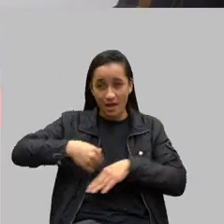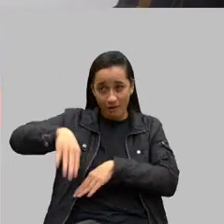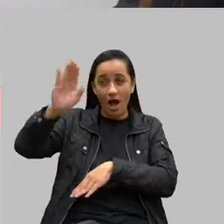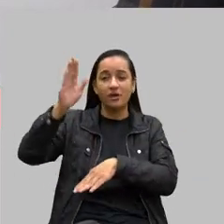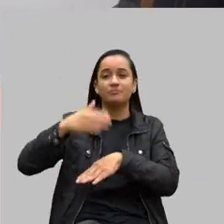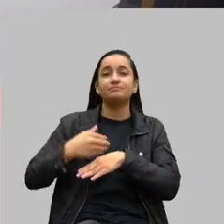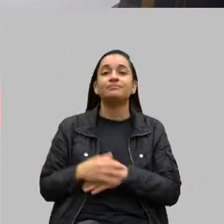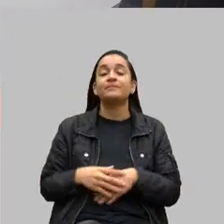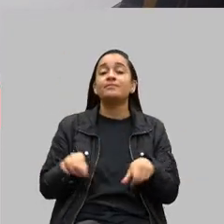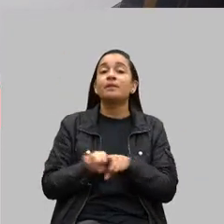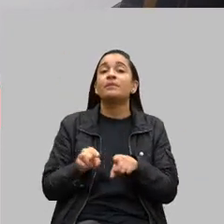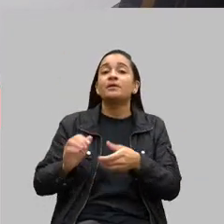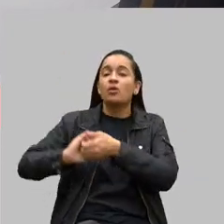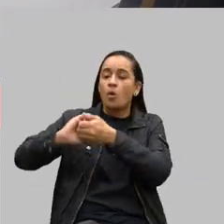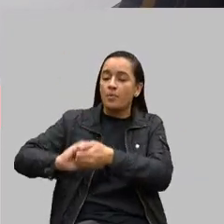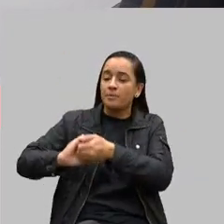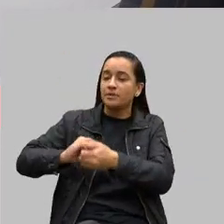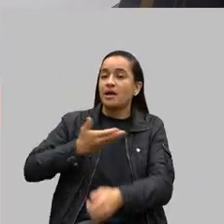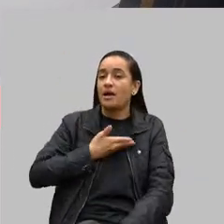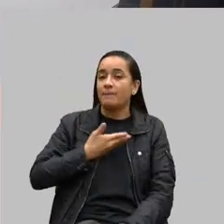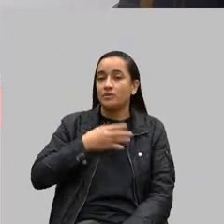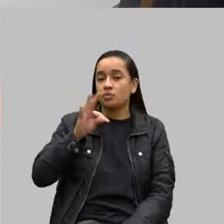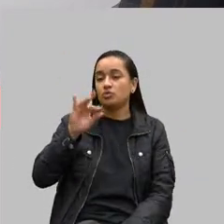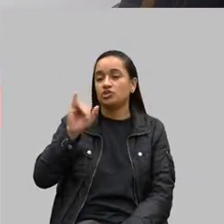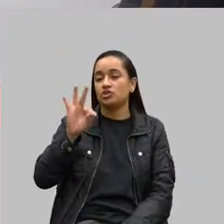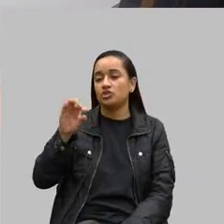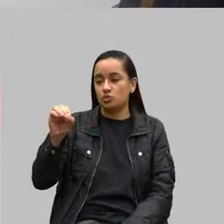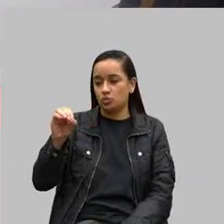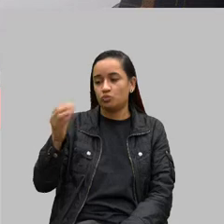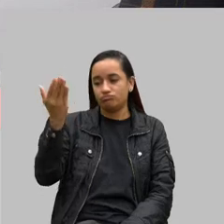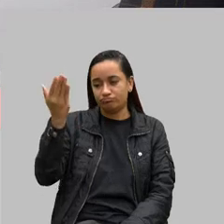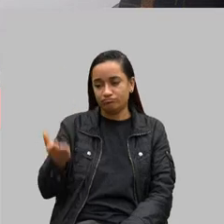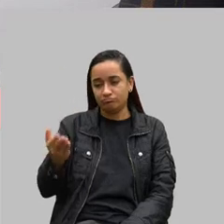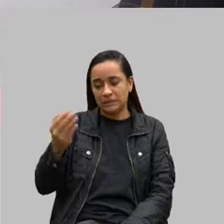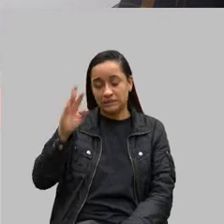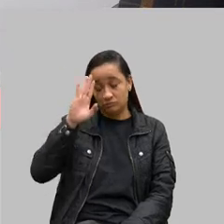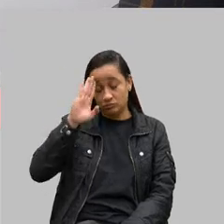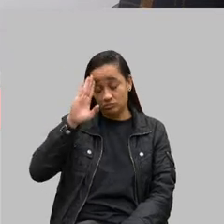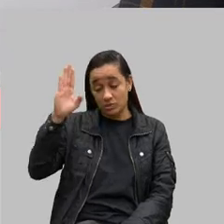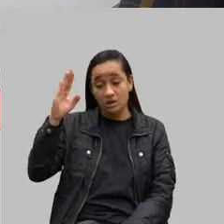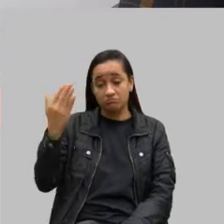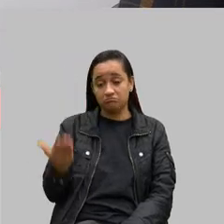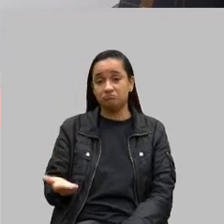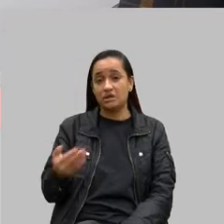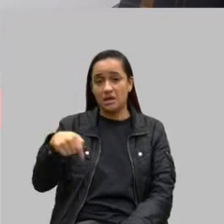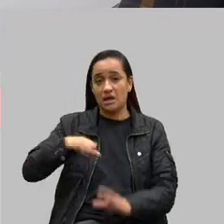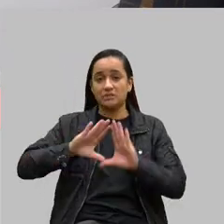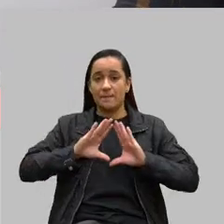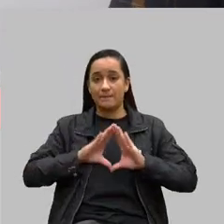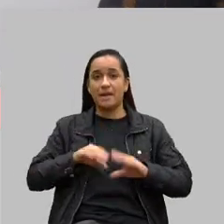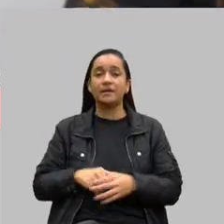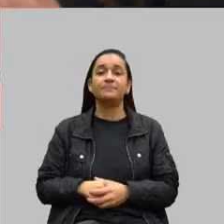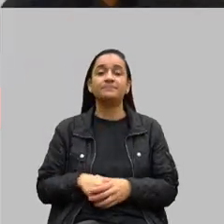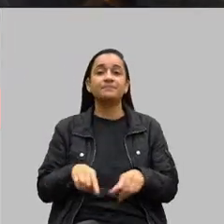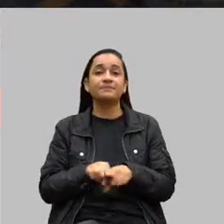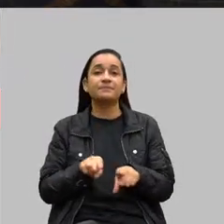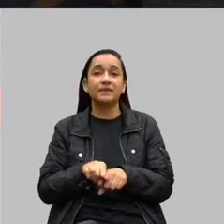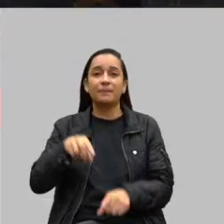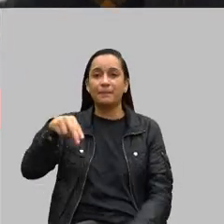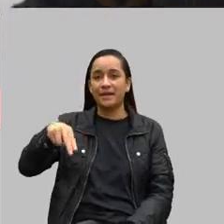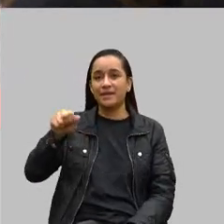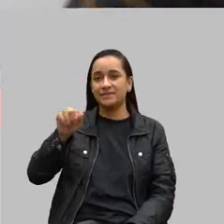Tito também Grande Mestre que a gente tem aqui na Assembleia naara que eu falo